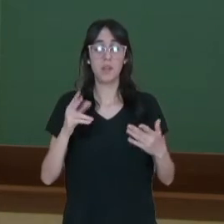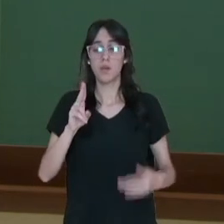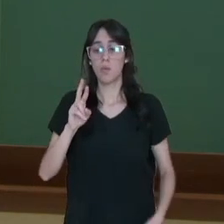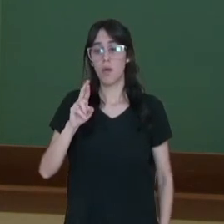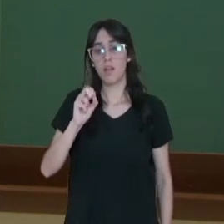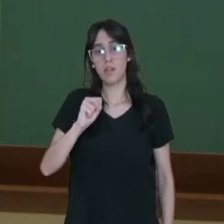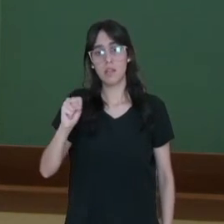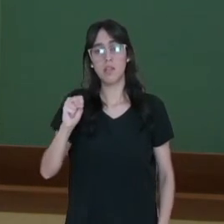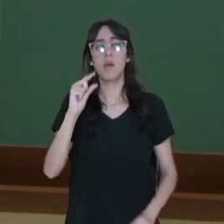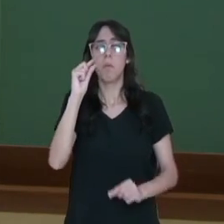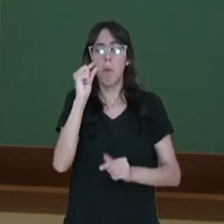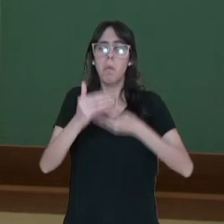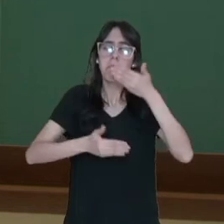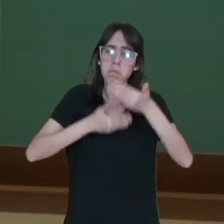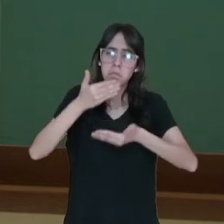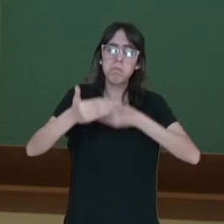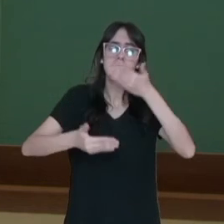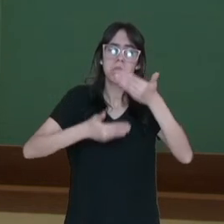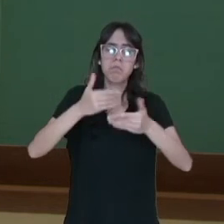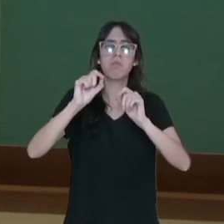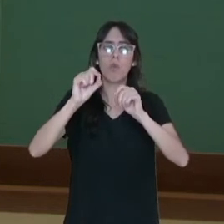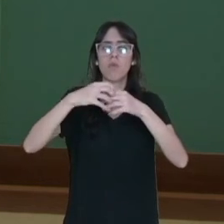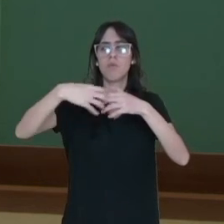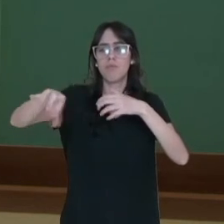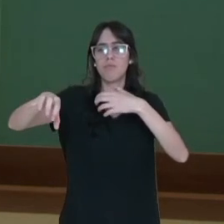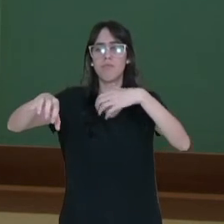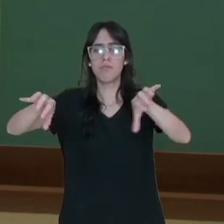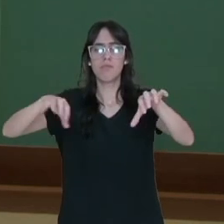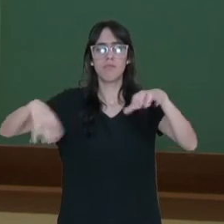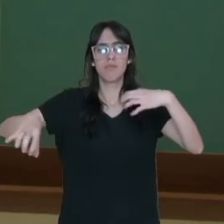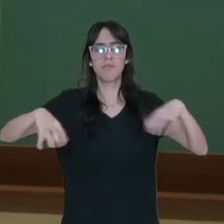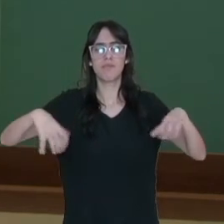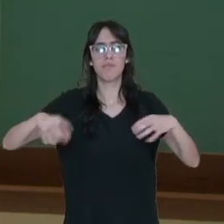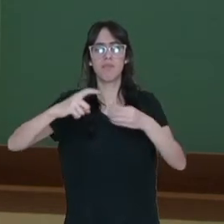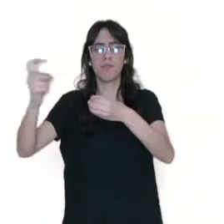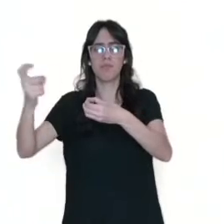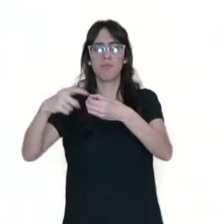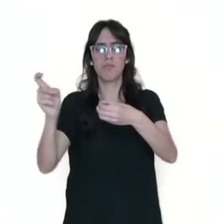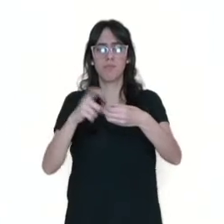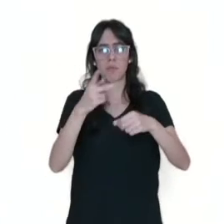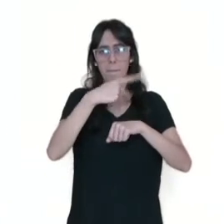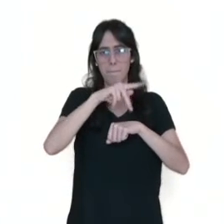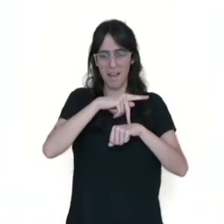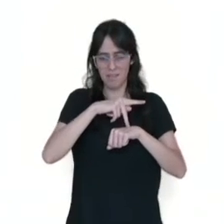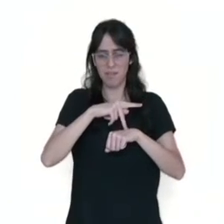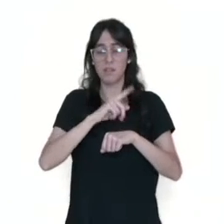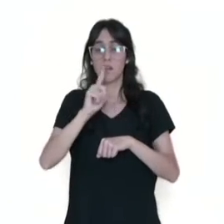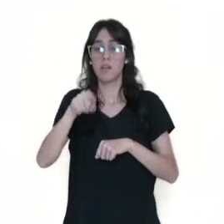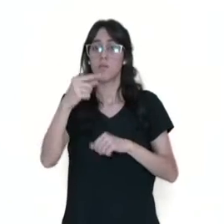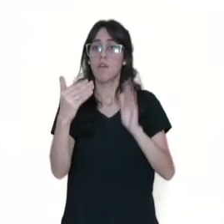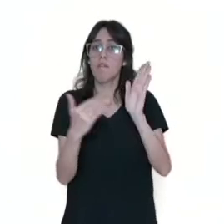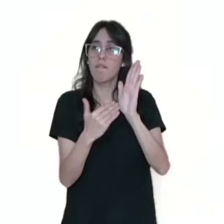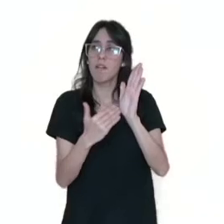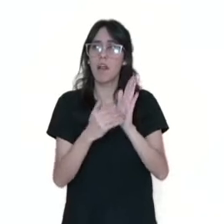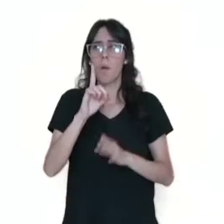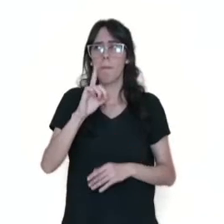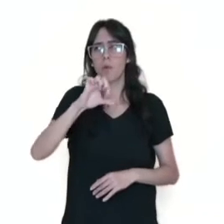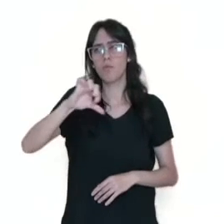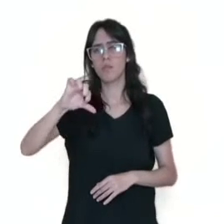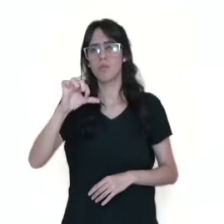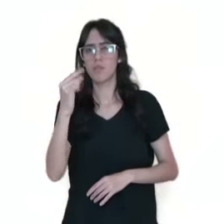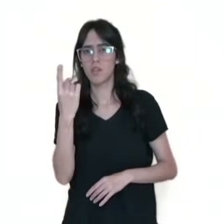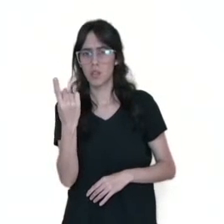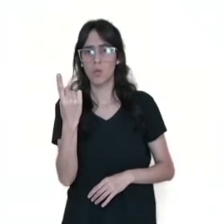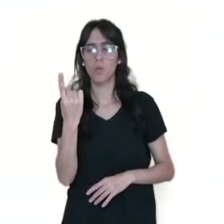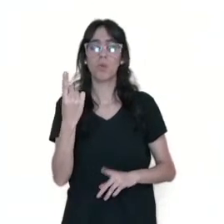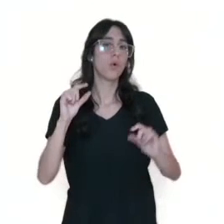a uma nos meses seguintes, oficializando as suas independências. E no final de 1991, esse